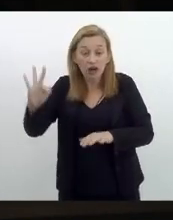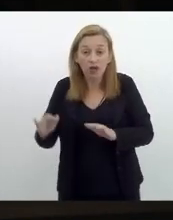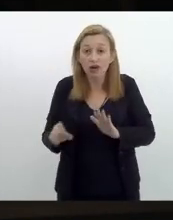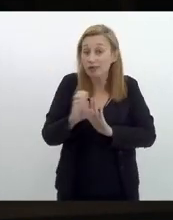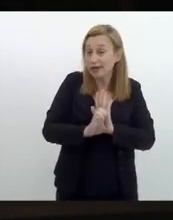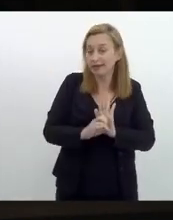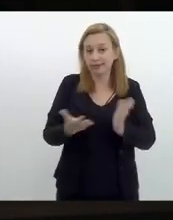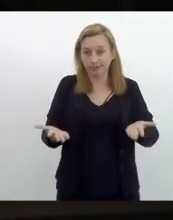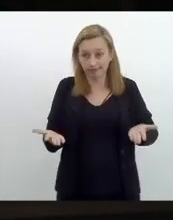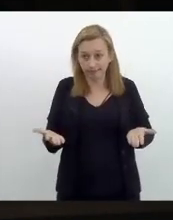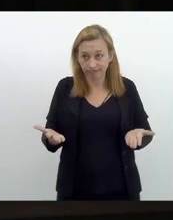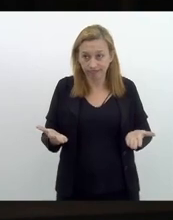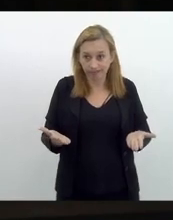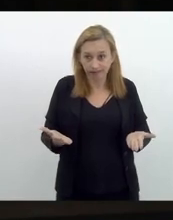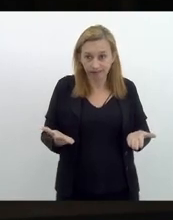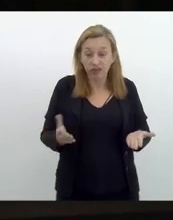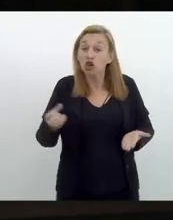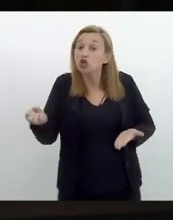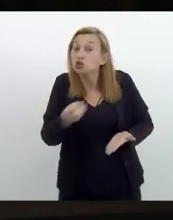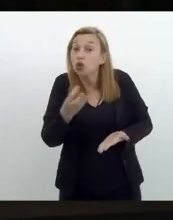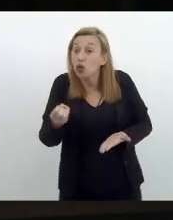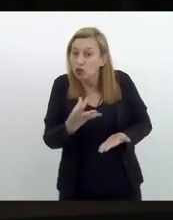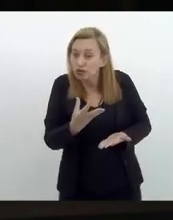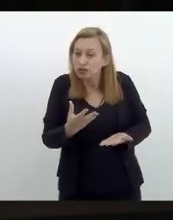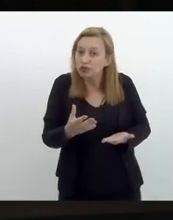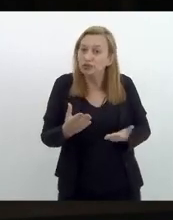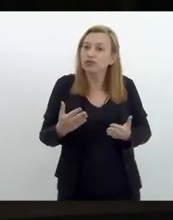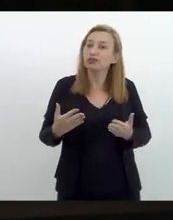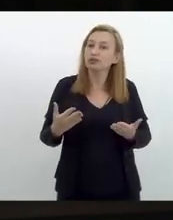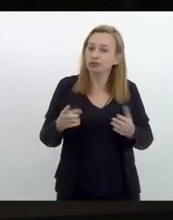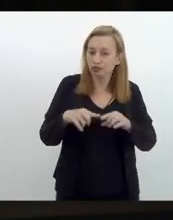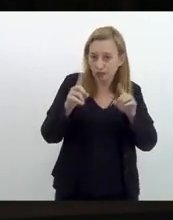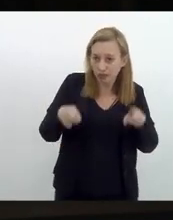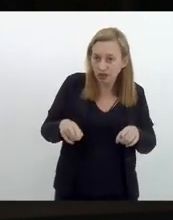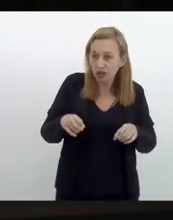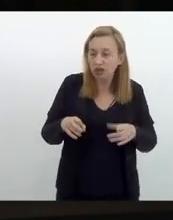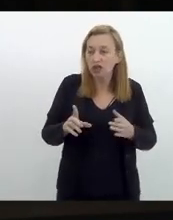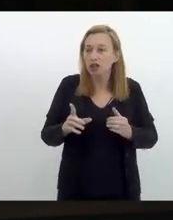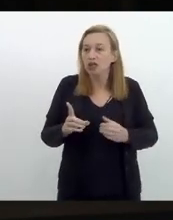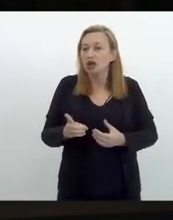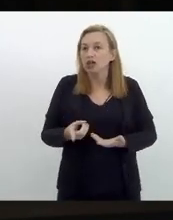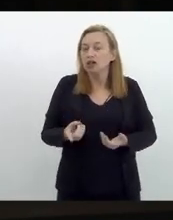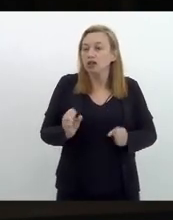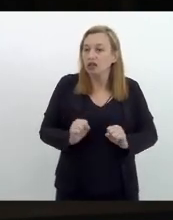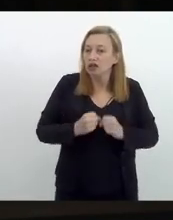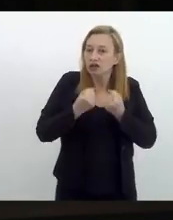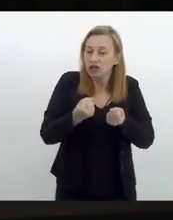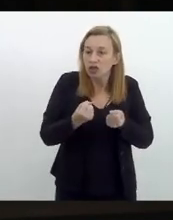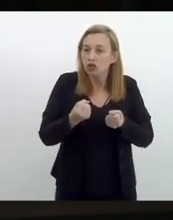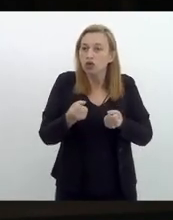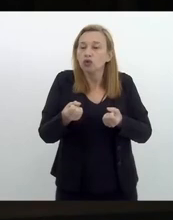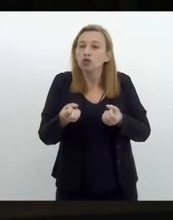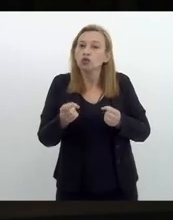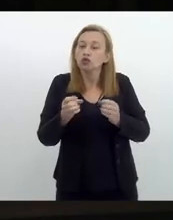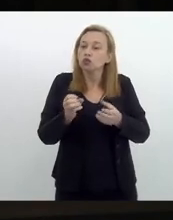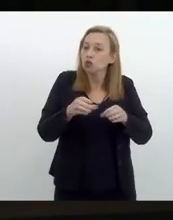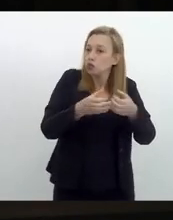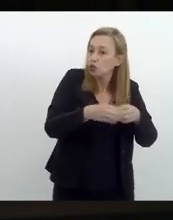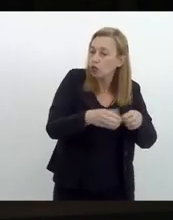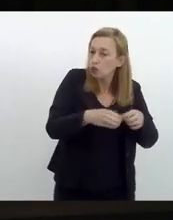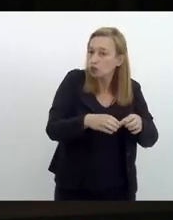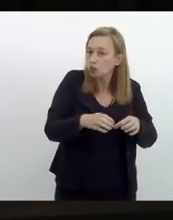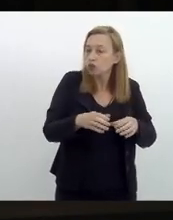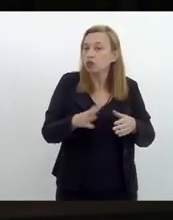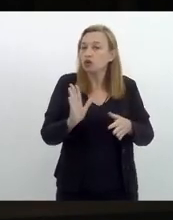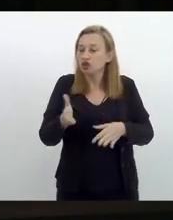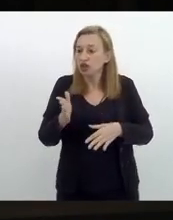isso servirá para os novos então em defesa dos concursados e dos efetivos